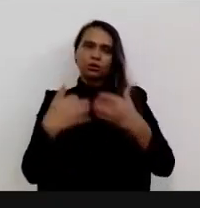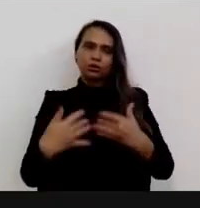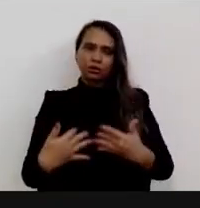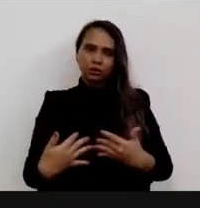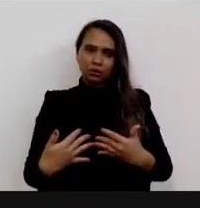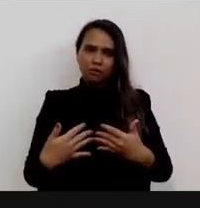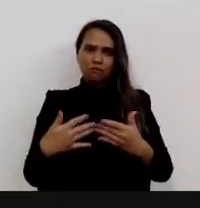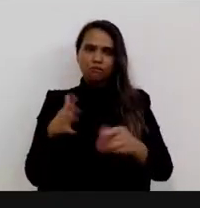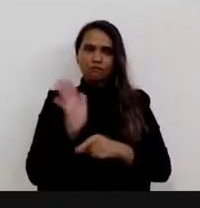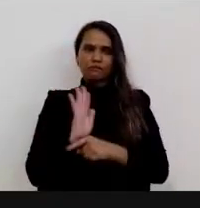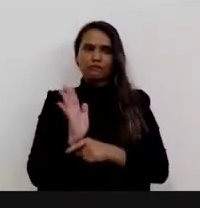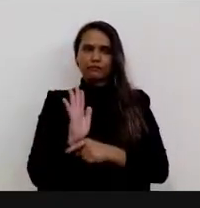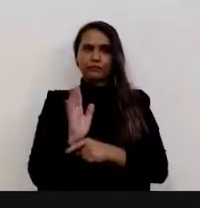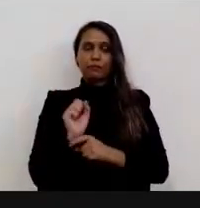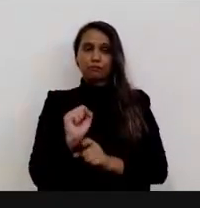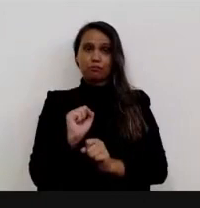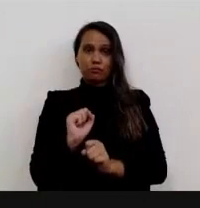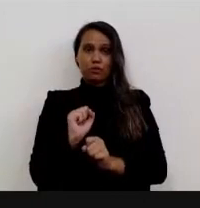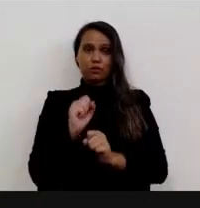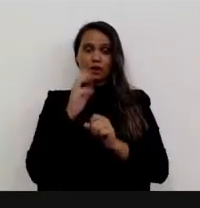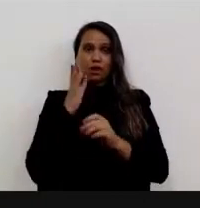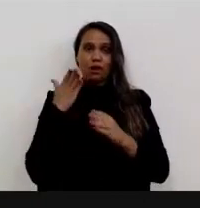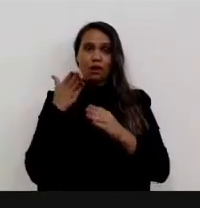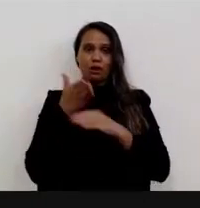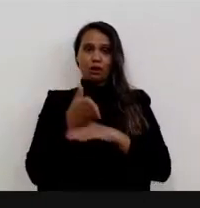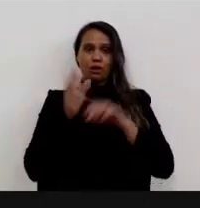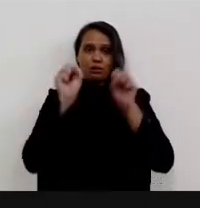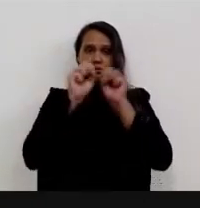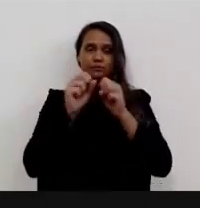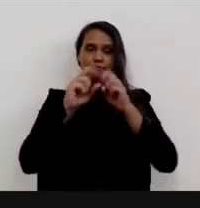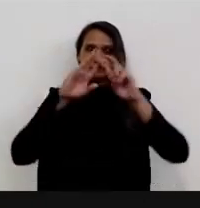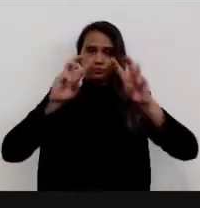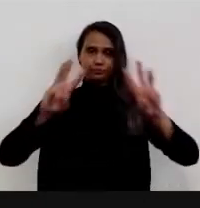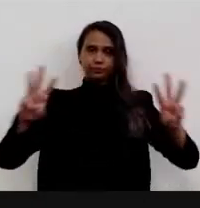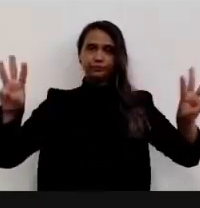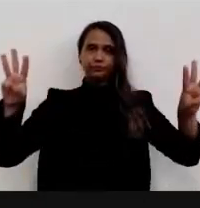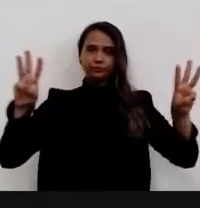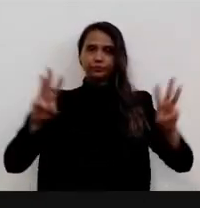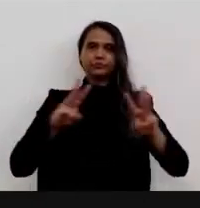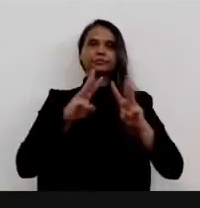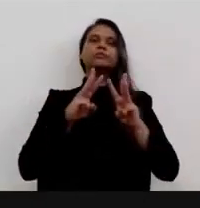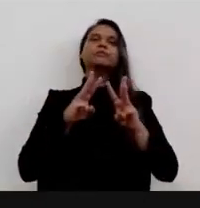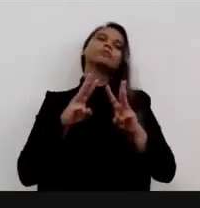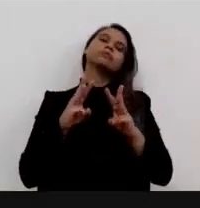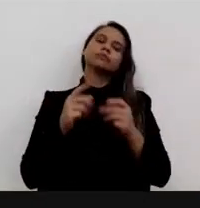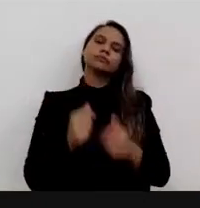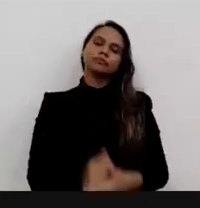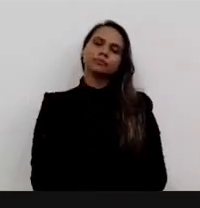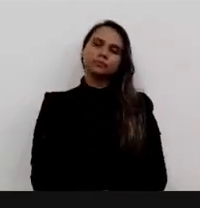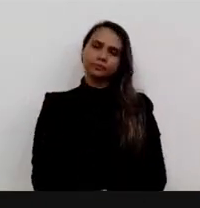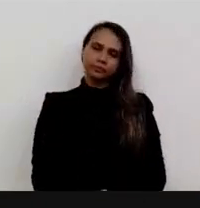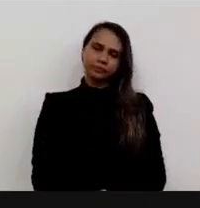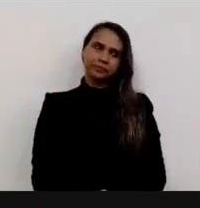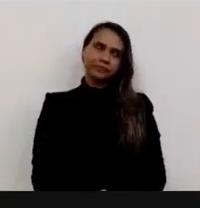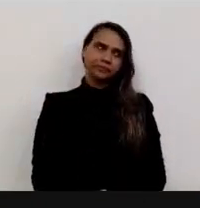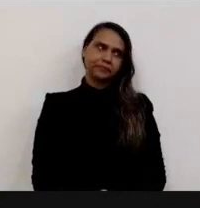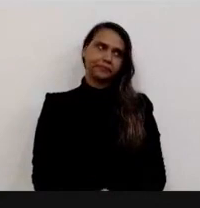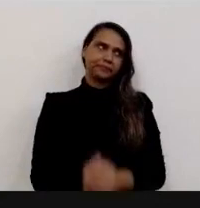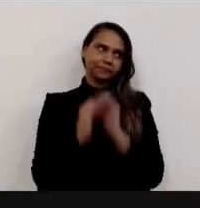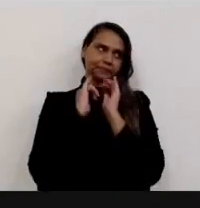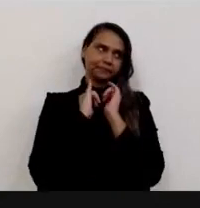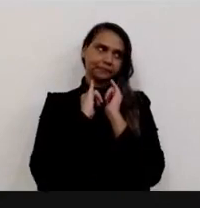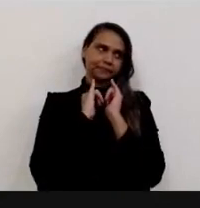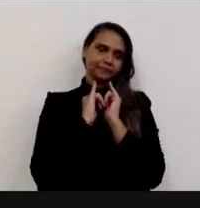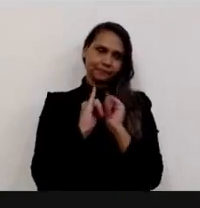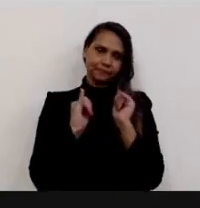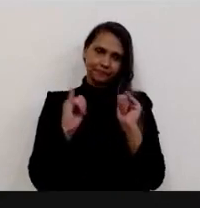sua presença, acesse o evento pela plataforma da 13ª Jornada de Pesquisa e Extensão. Então, dados os